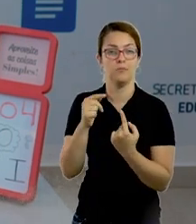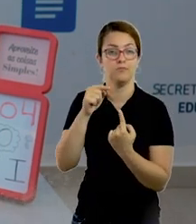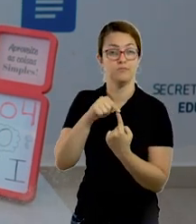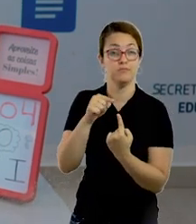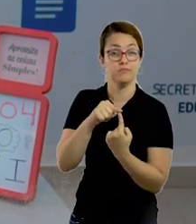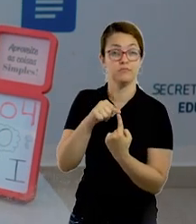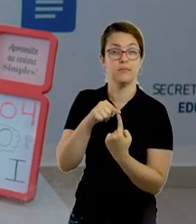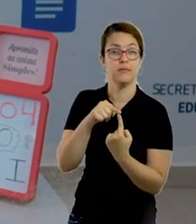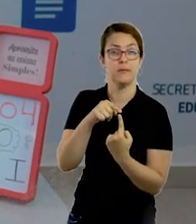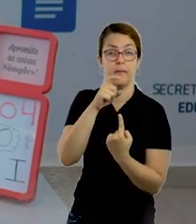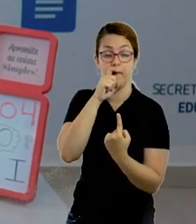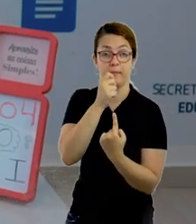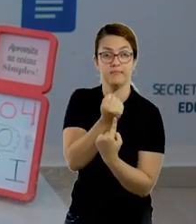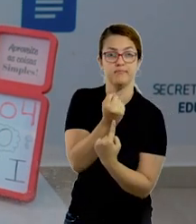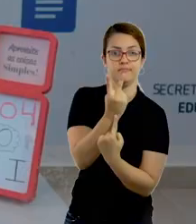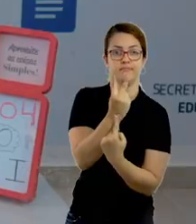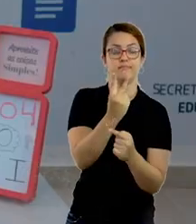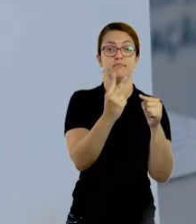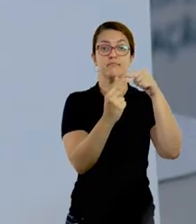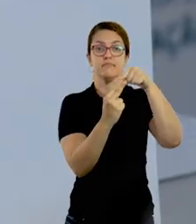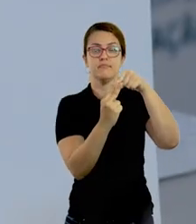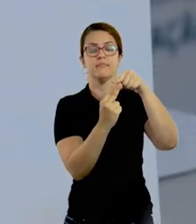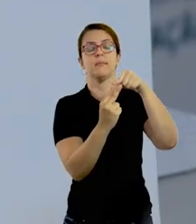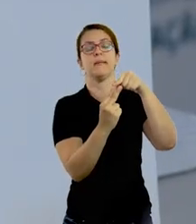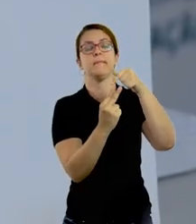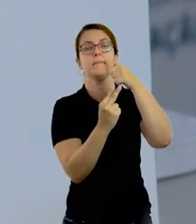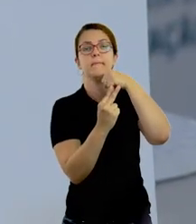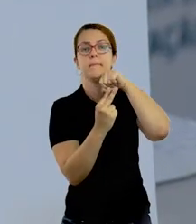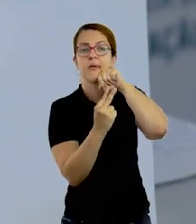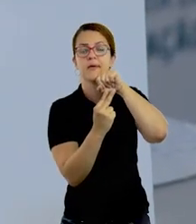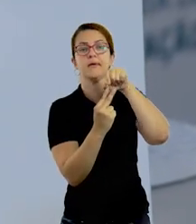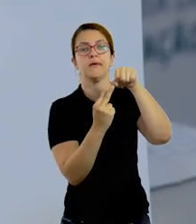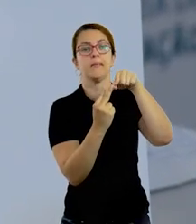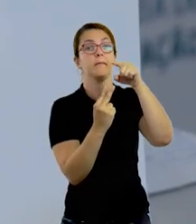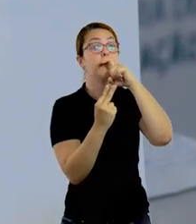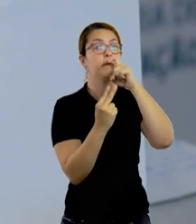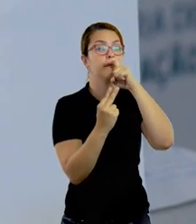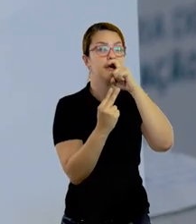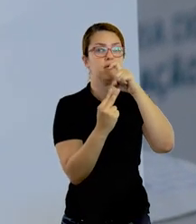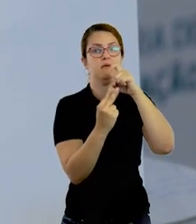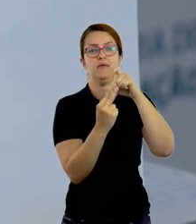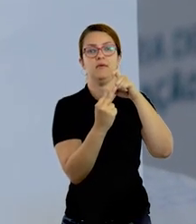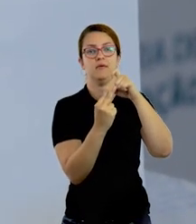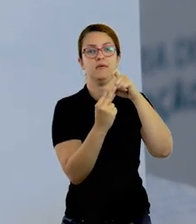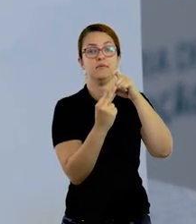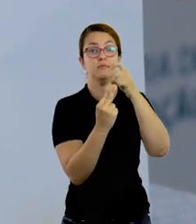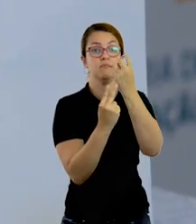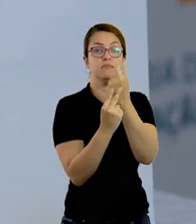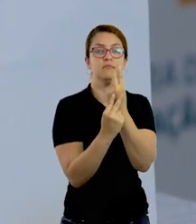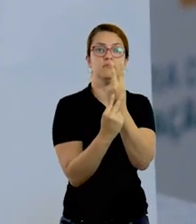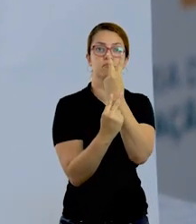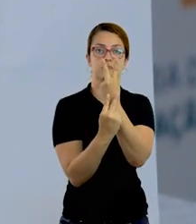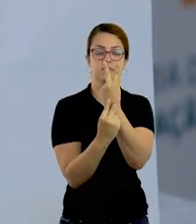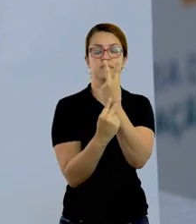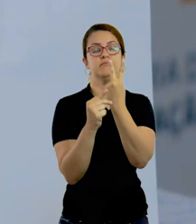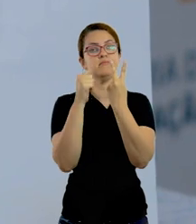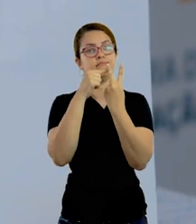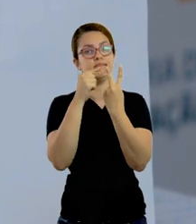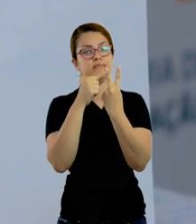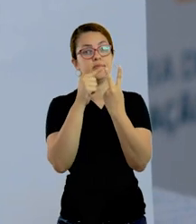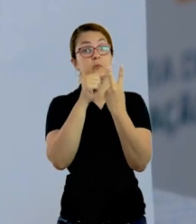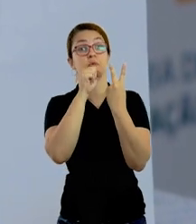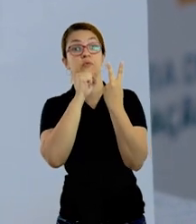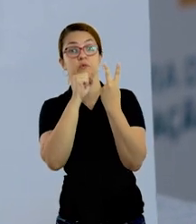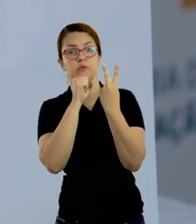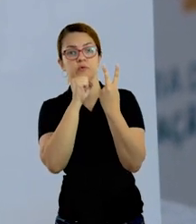cima com uma linha, que é a mãe e o pai do seu papai. E em cima dessa, mais duas com duas linhas, que é a